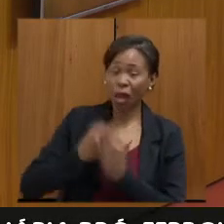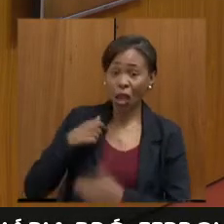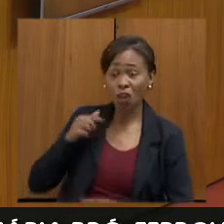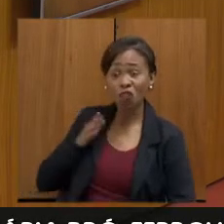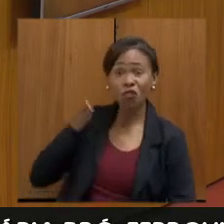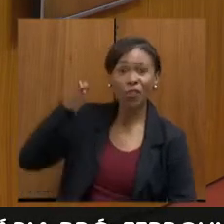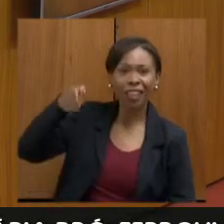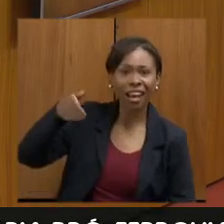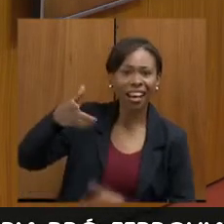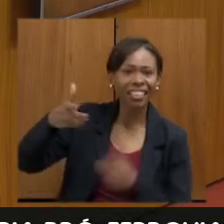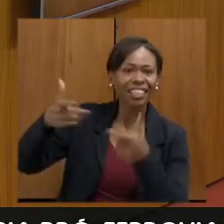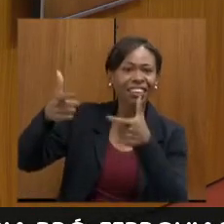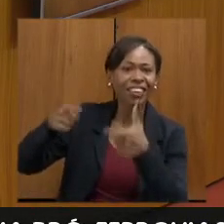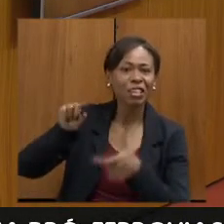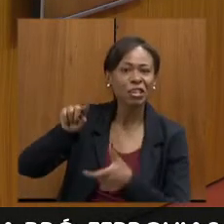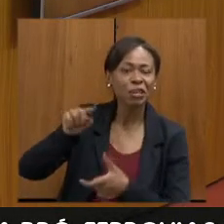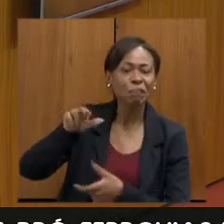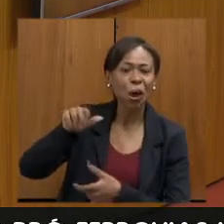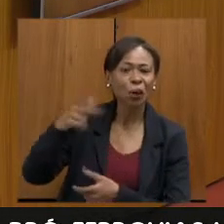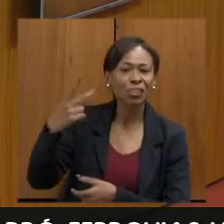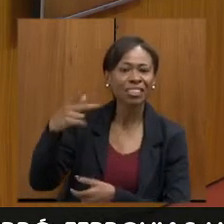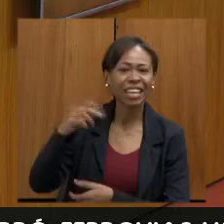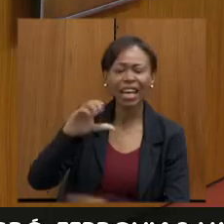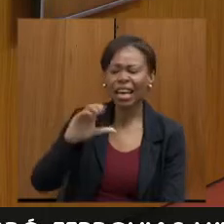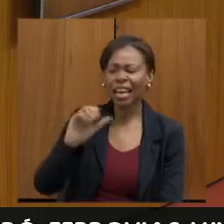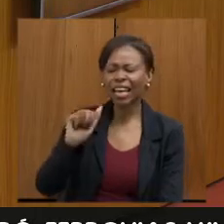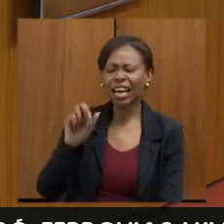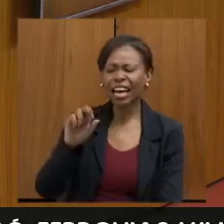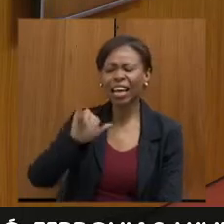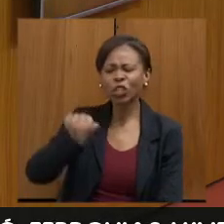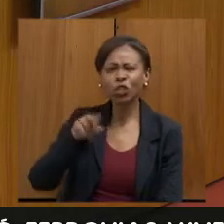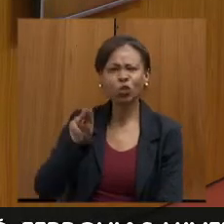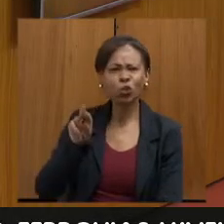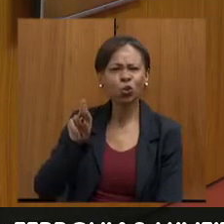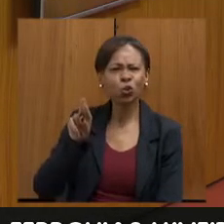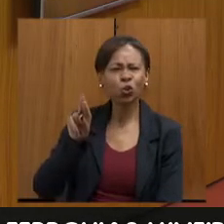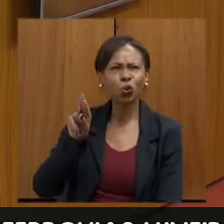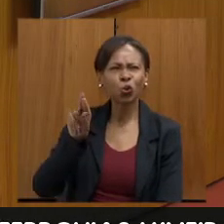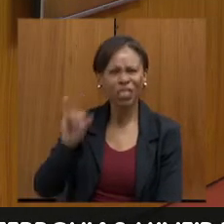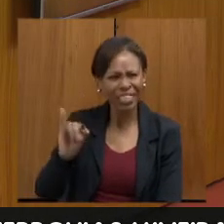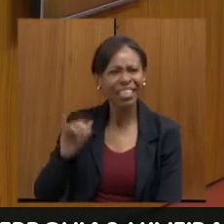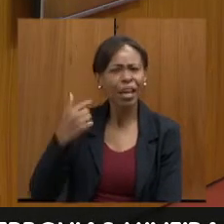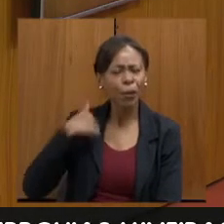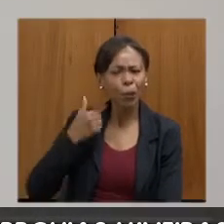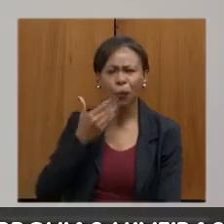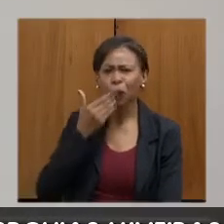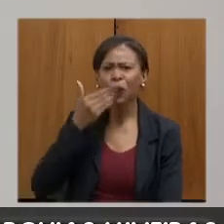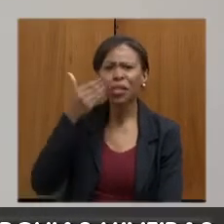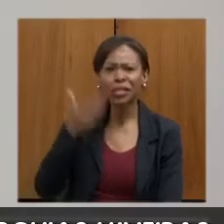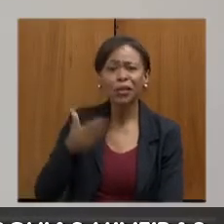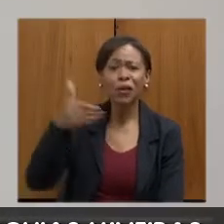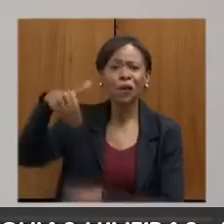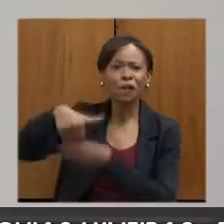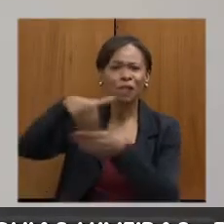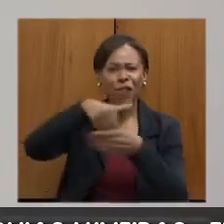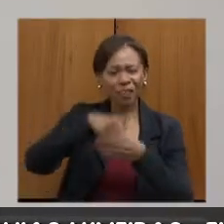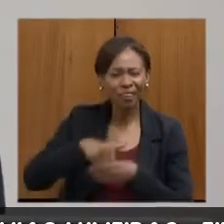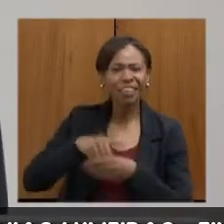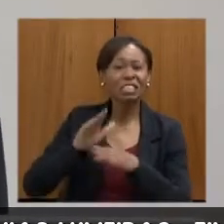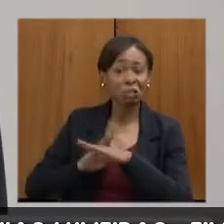pedir Voto para ele o negócio é impressionante em Cajuri tive que ir lá em Cajuri receber as